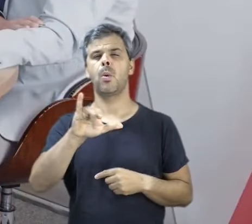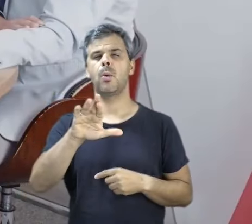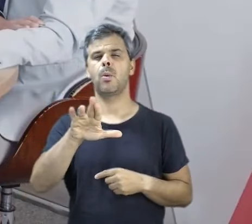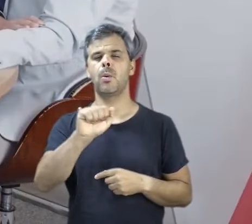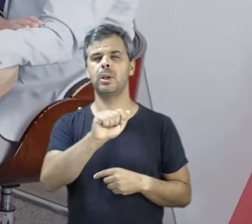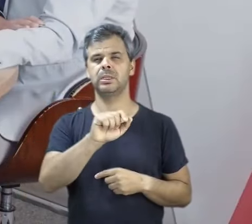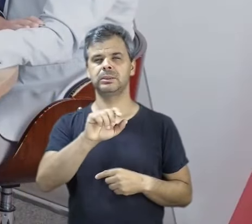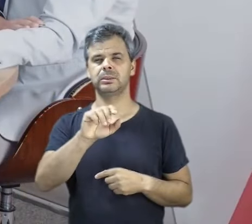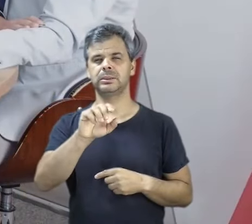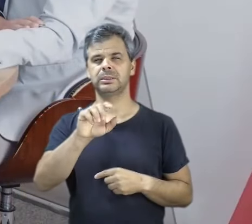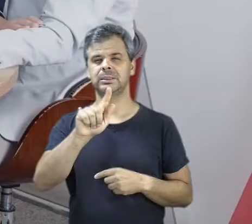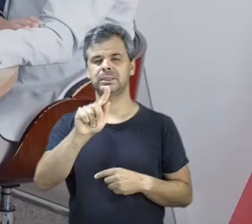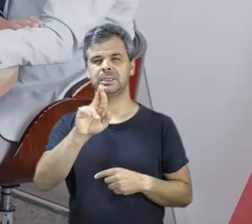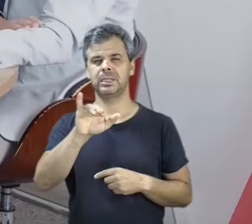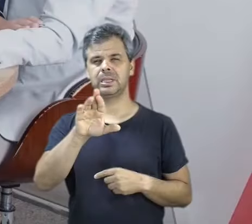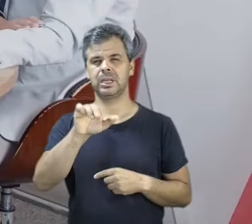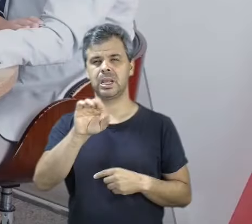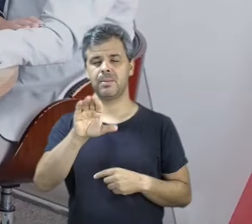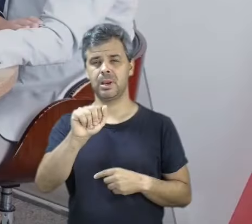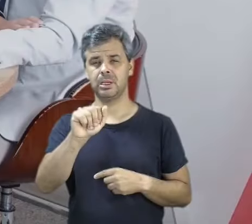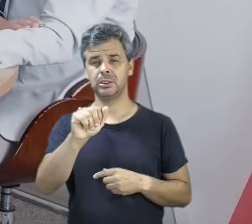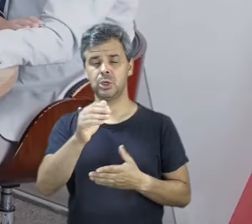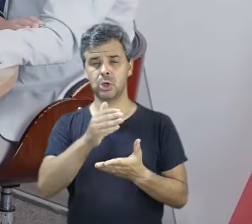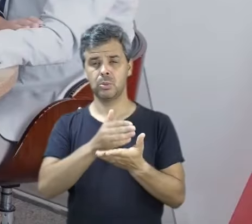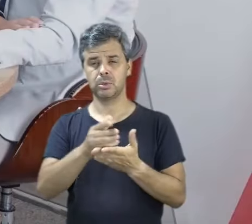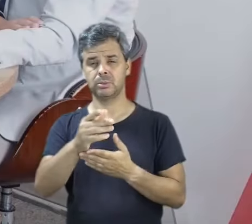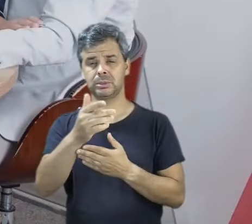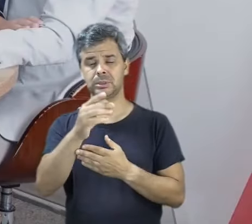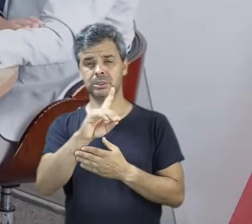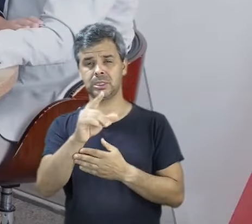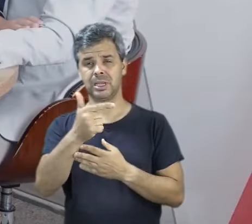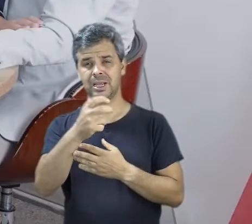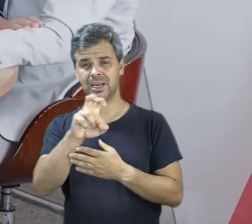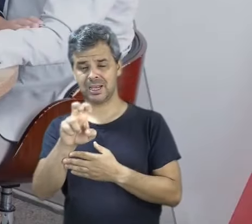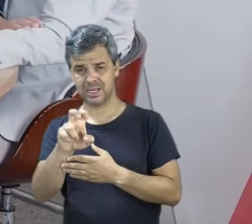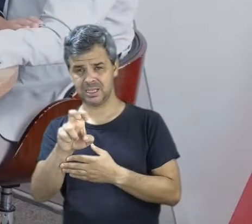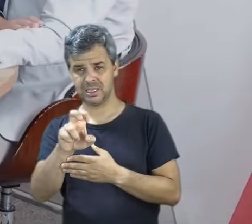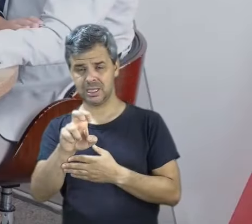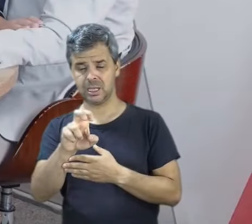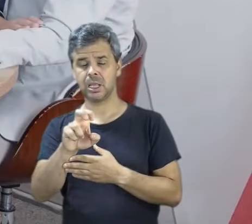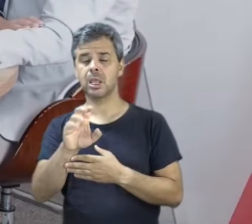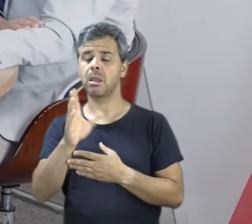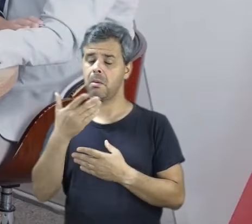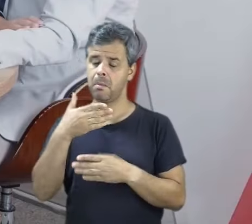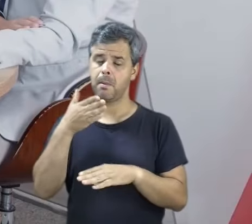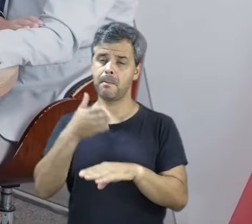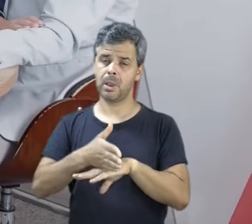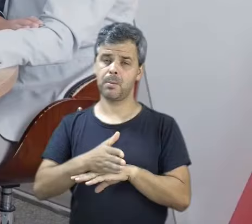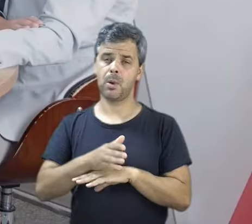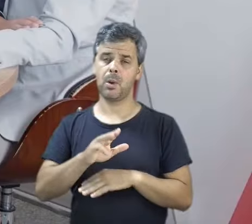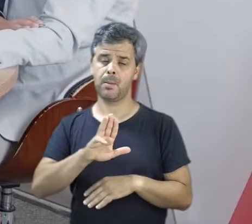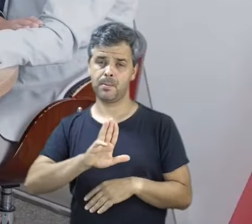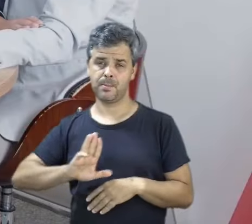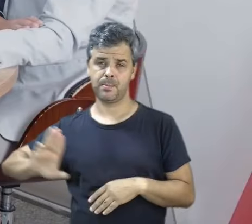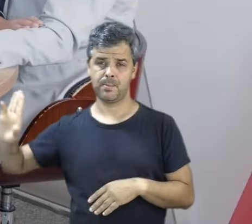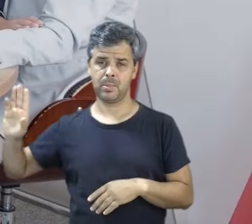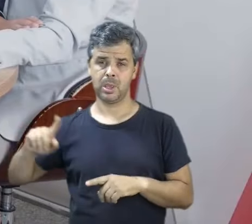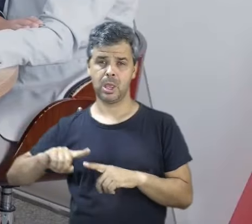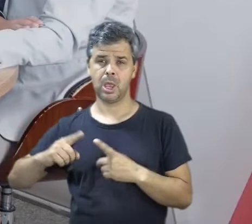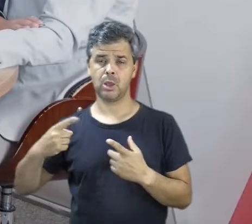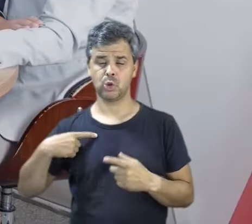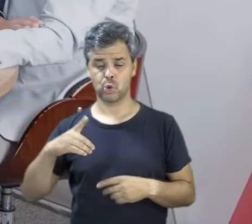dia 15, uma abertura maravilhosa, que contou com a presença do presidente Lula. Para você ter noção, só